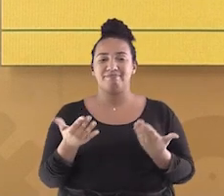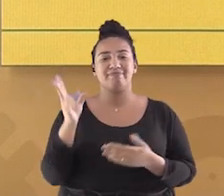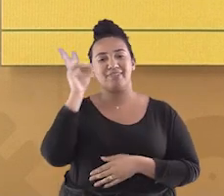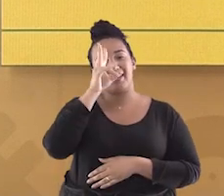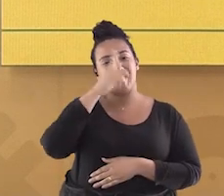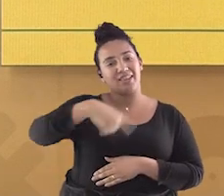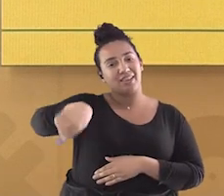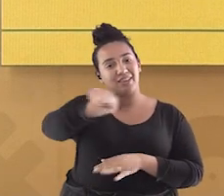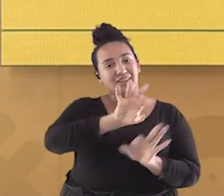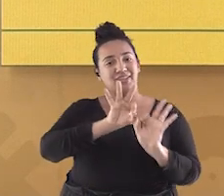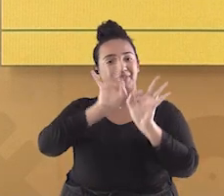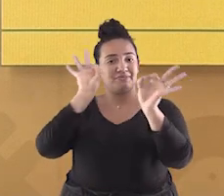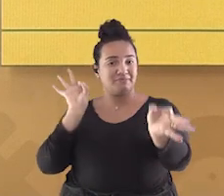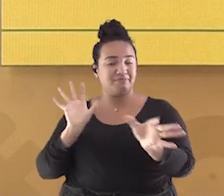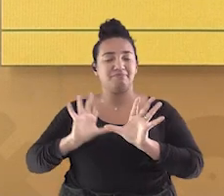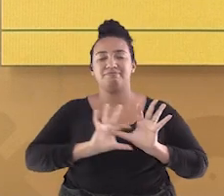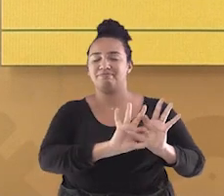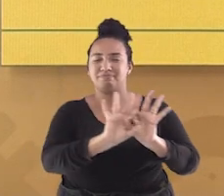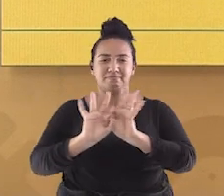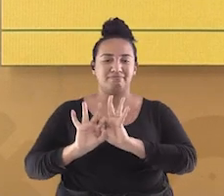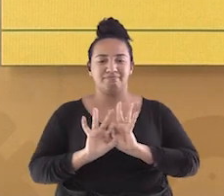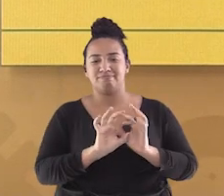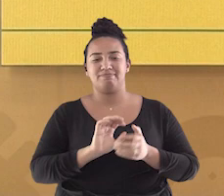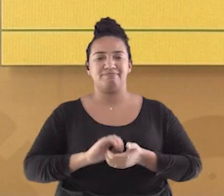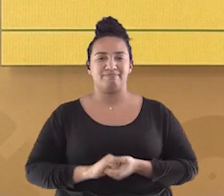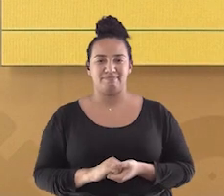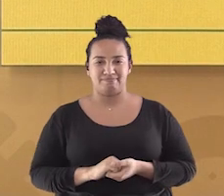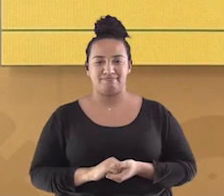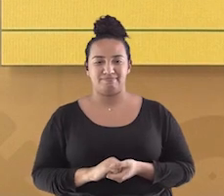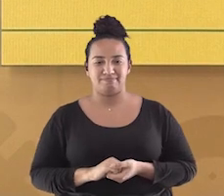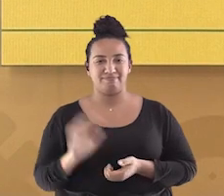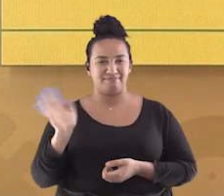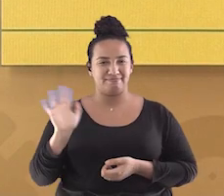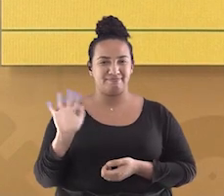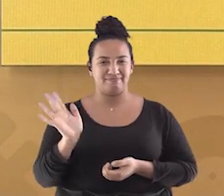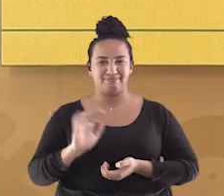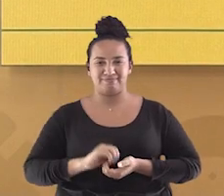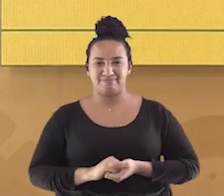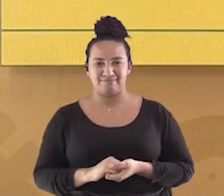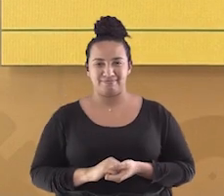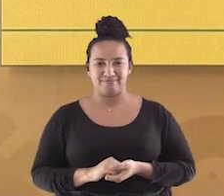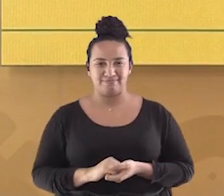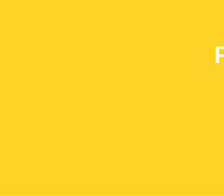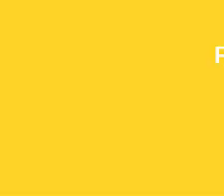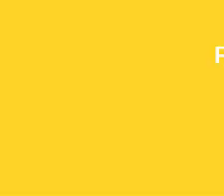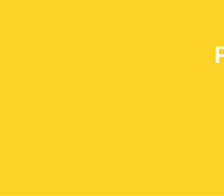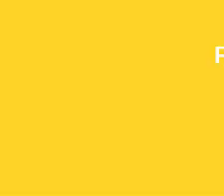se esqueçam, mesmo distantes, estamos juntos. Tchau, pessoal!